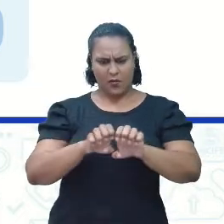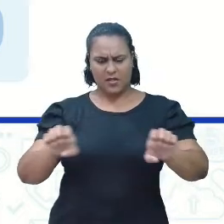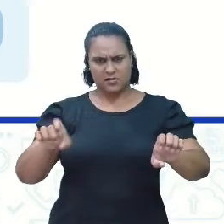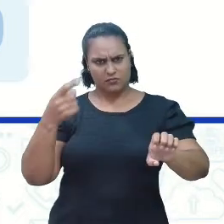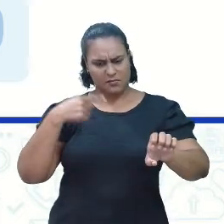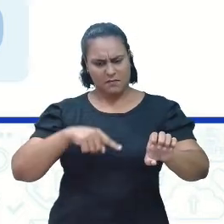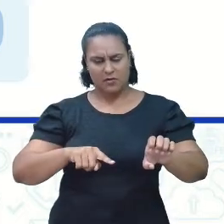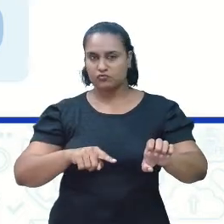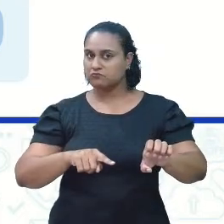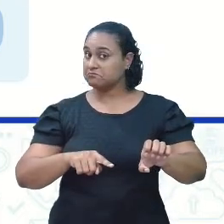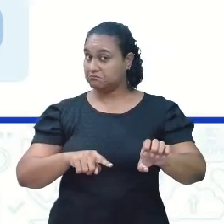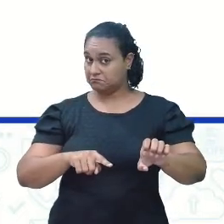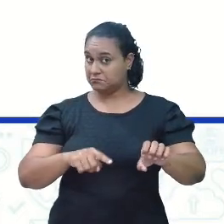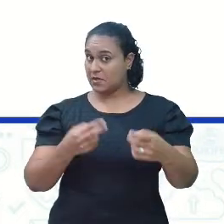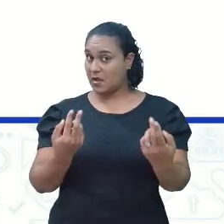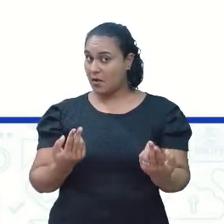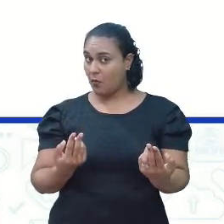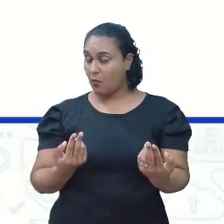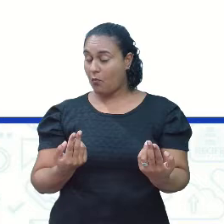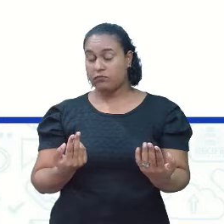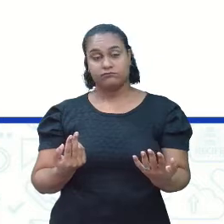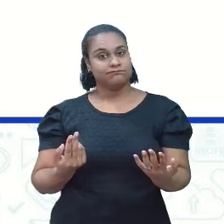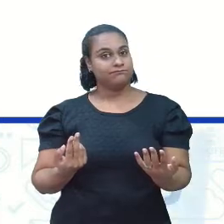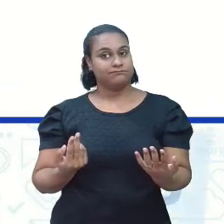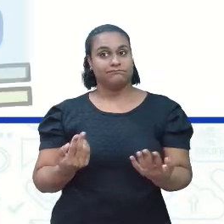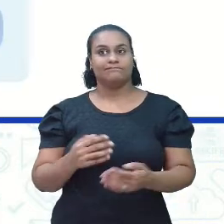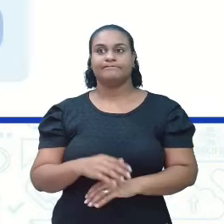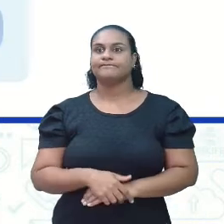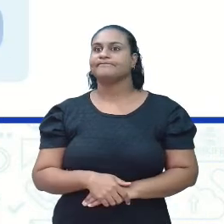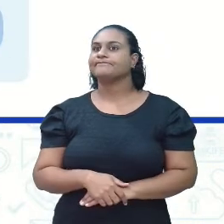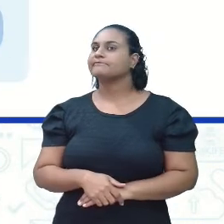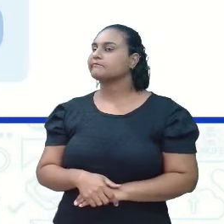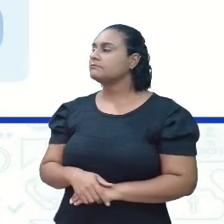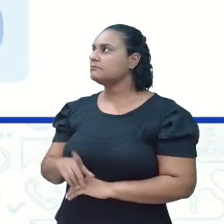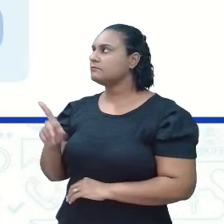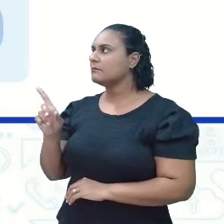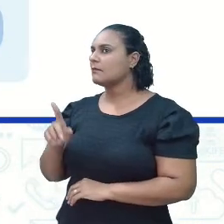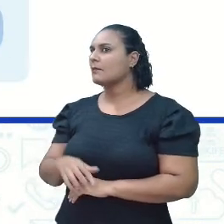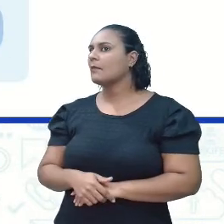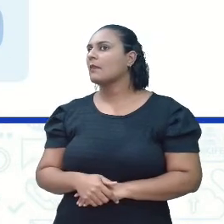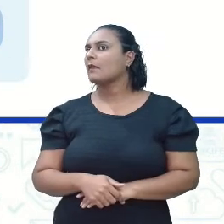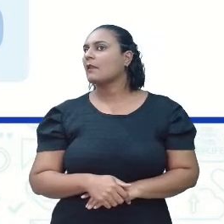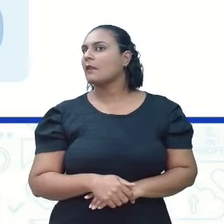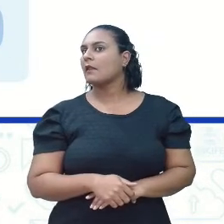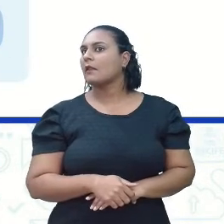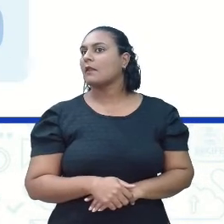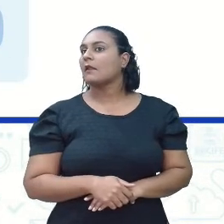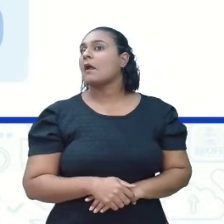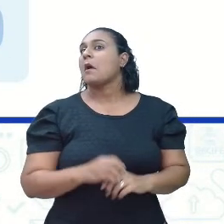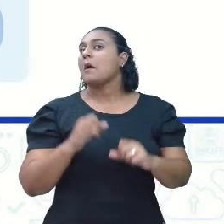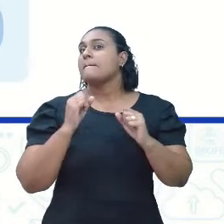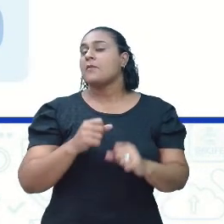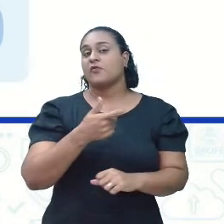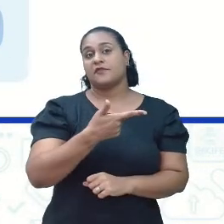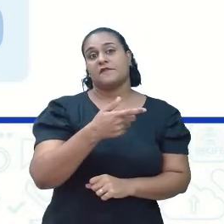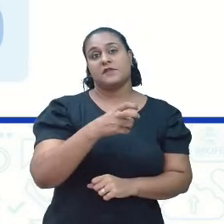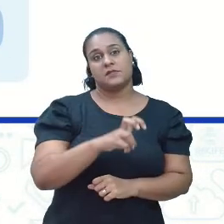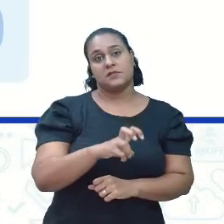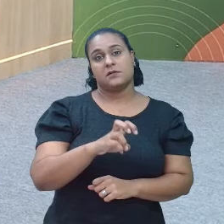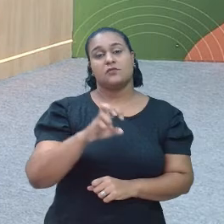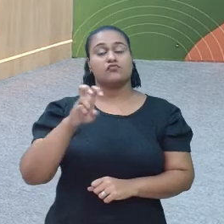seja, será que essa informação ela é válida também para a equação de baixo? Perceba que eu poderia também escolher 25 e